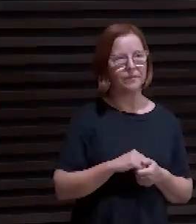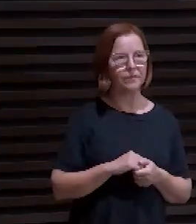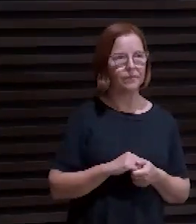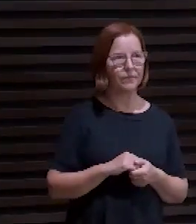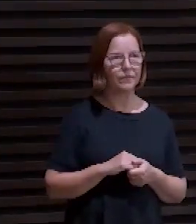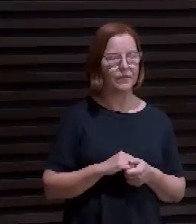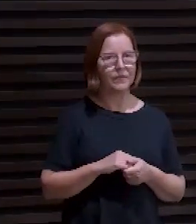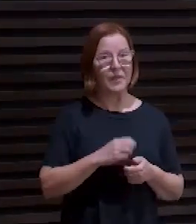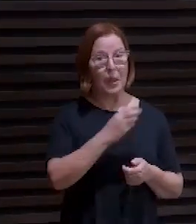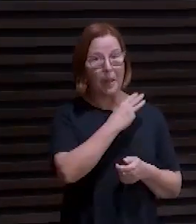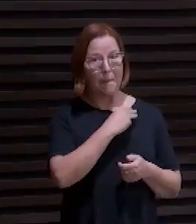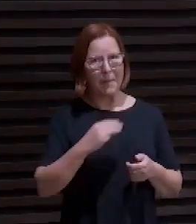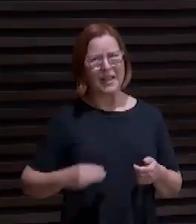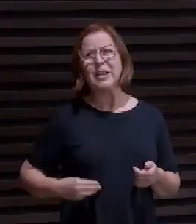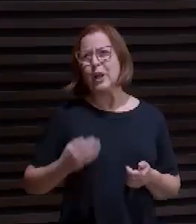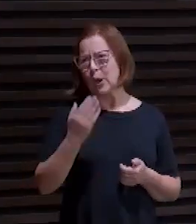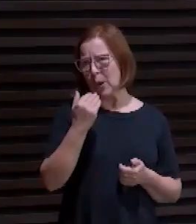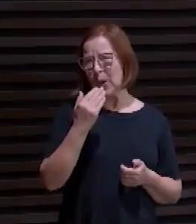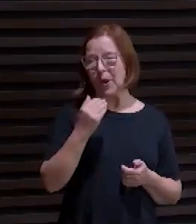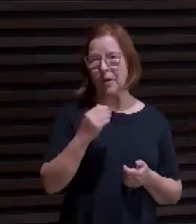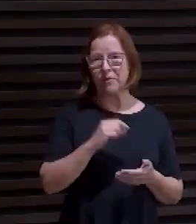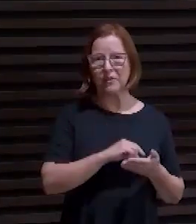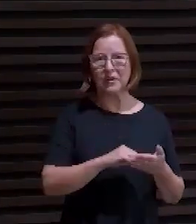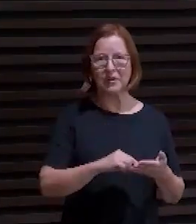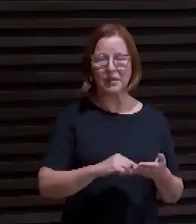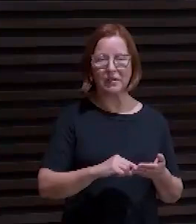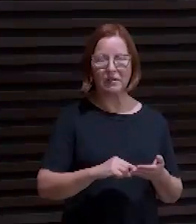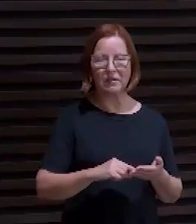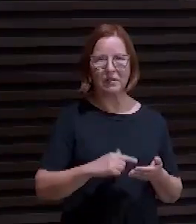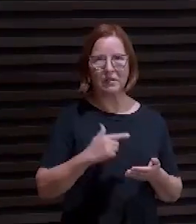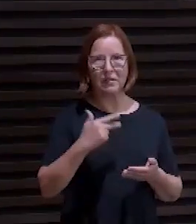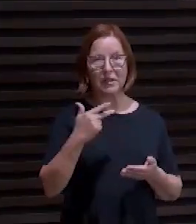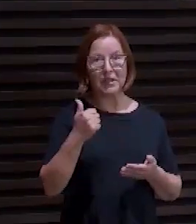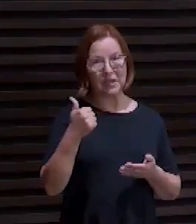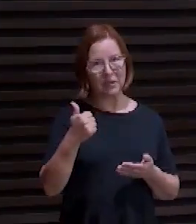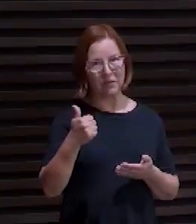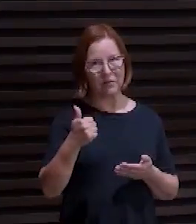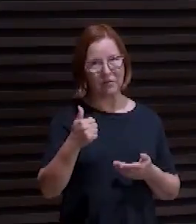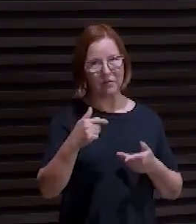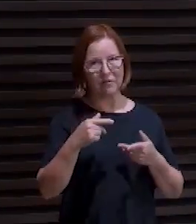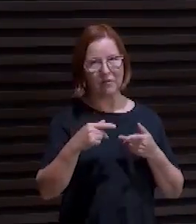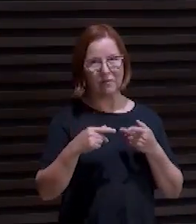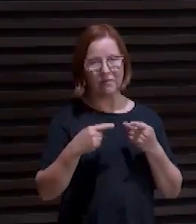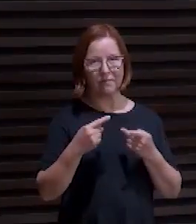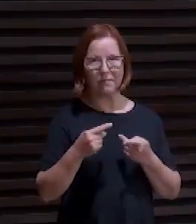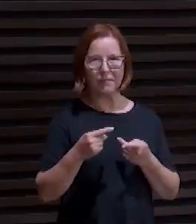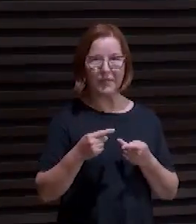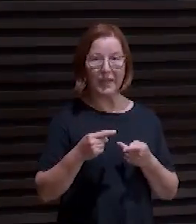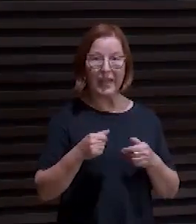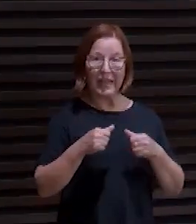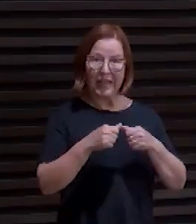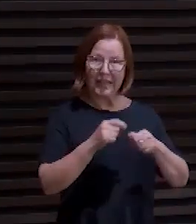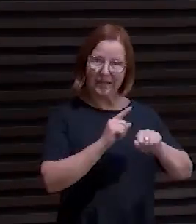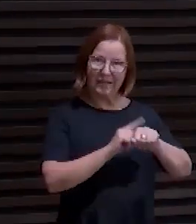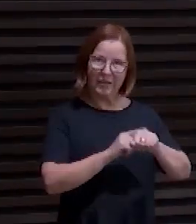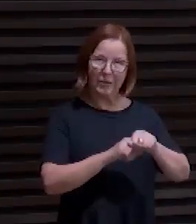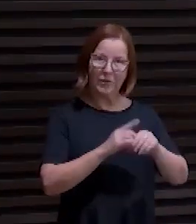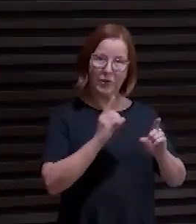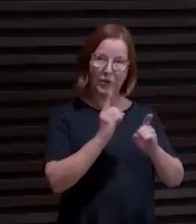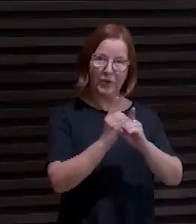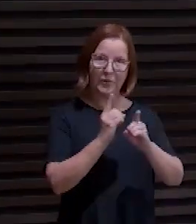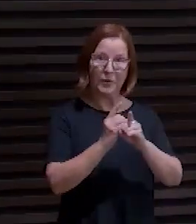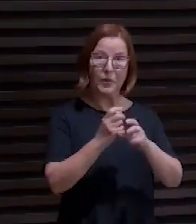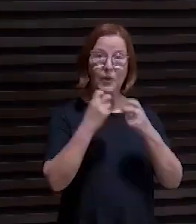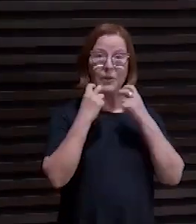Senhor, mestre, come, o versículo 31 diz assim: nesse ínterim, os discípulos lhe